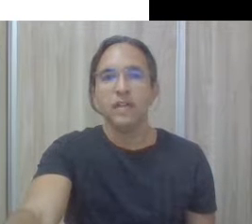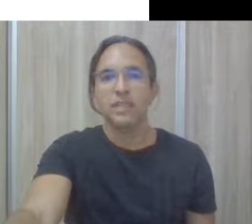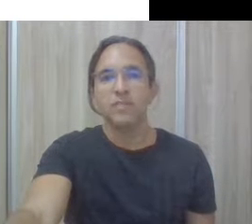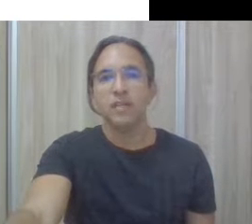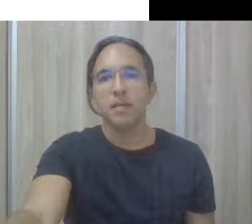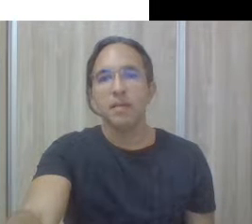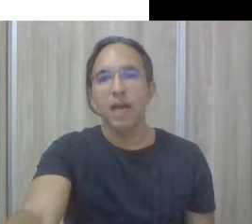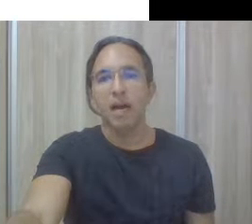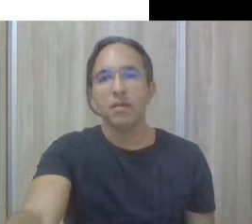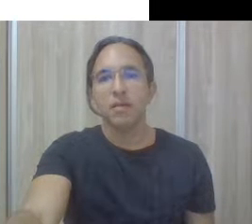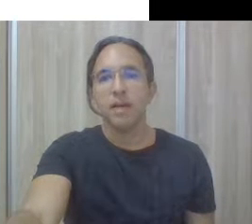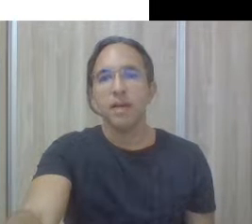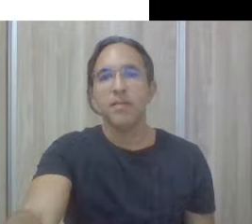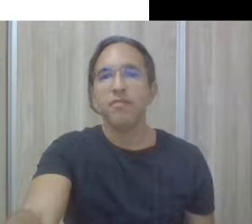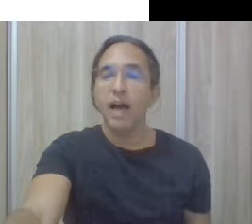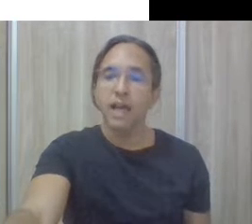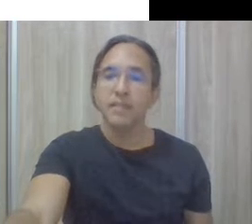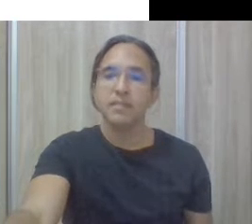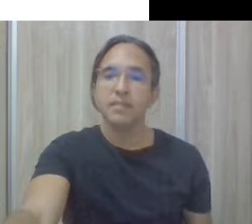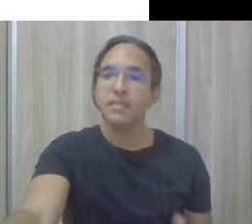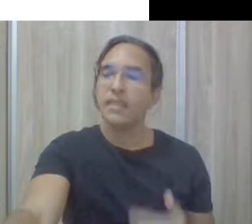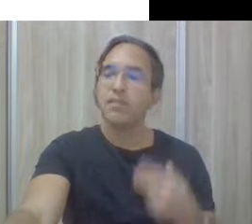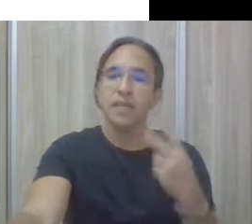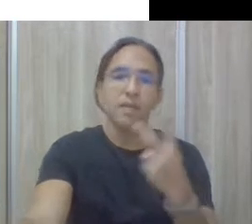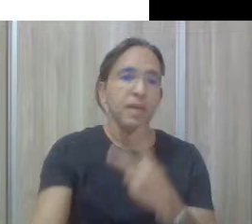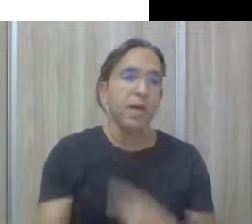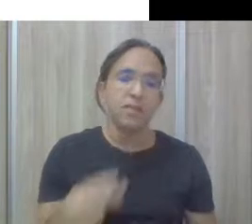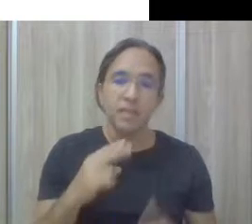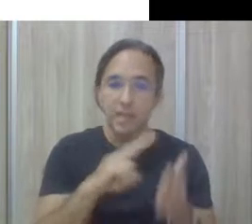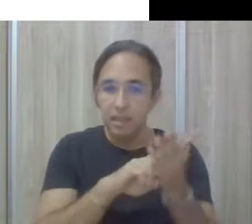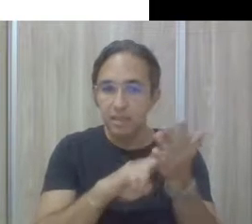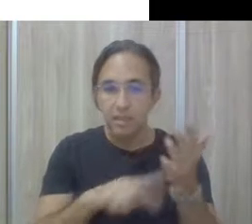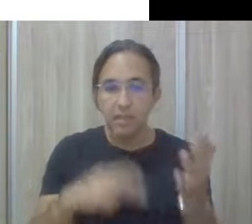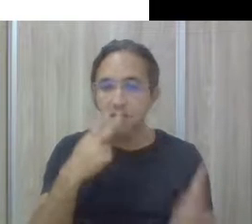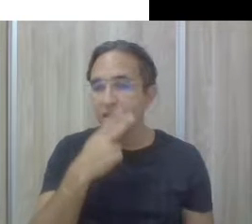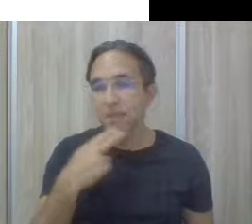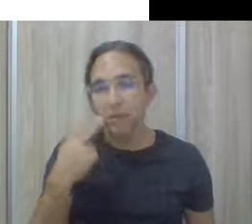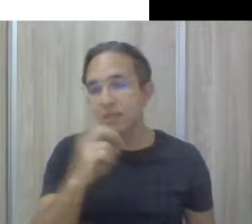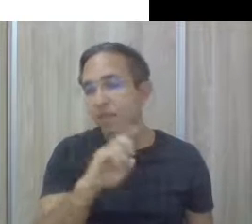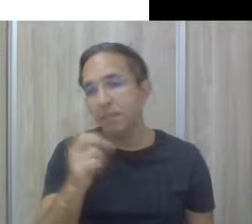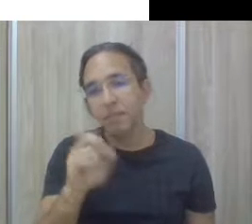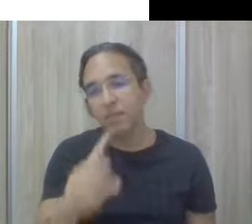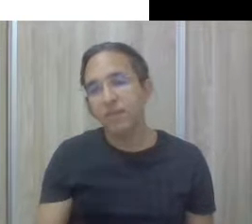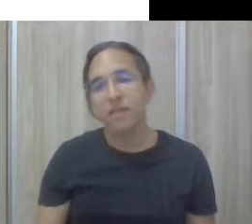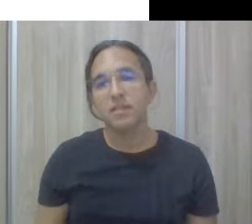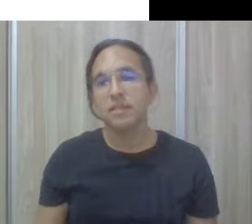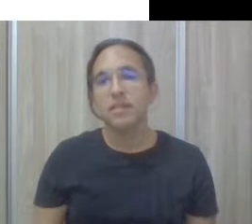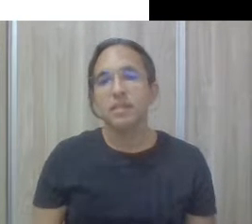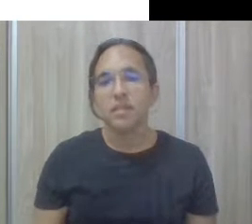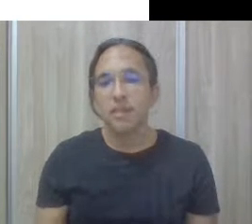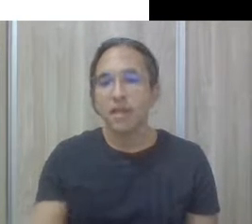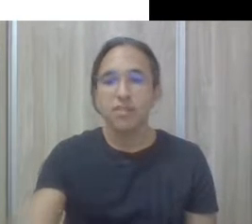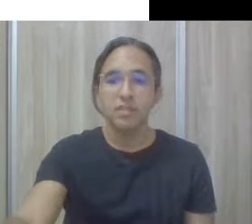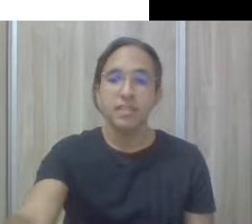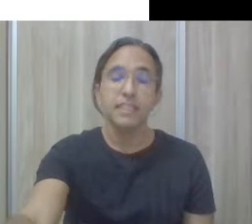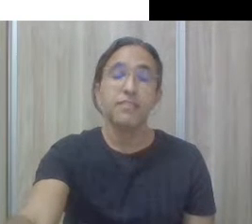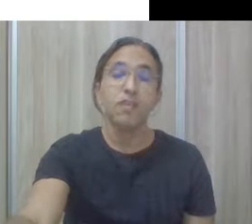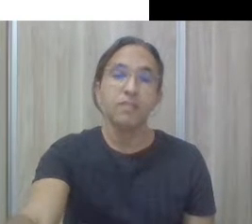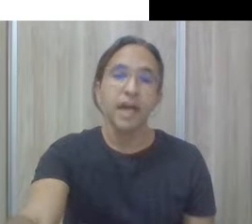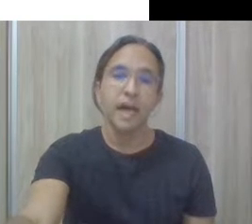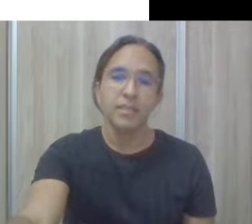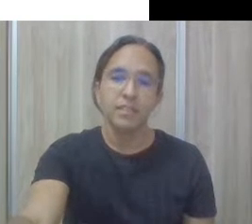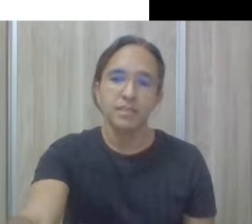surdo faz leitura labial? Fazem, mas a leitura labial dele não é perfeita. Ele não se